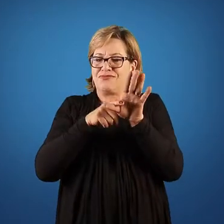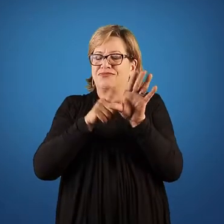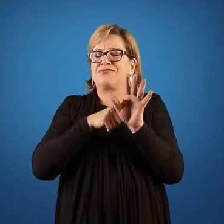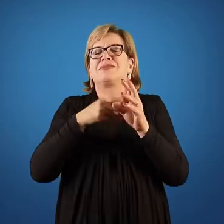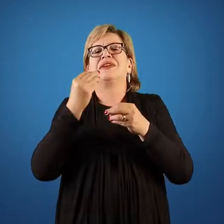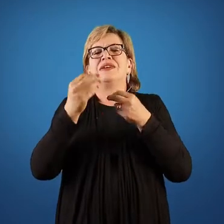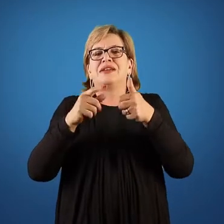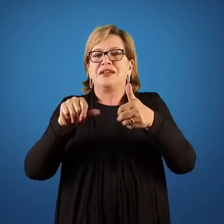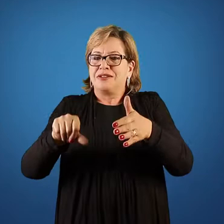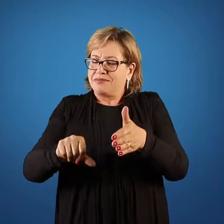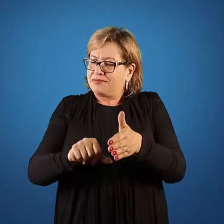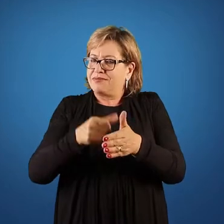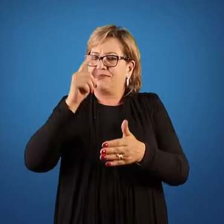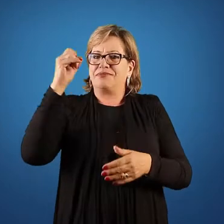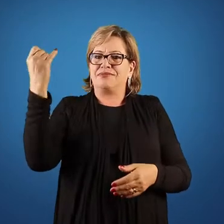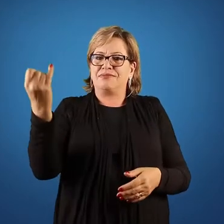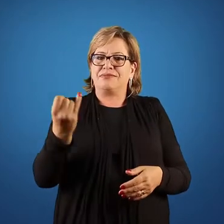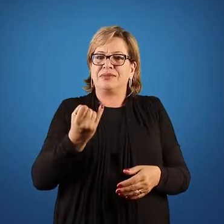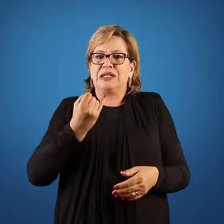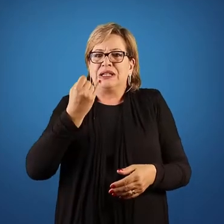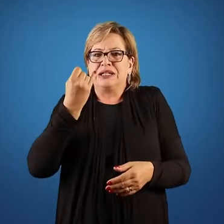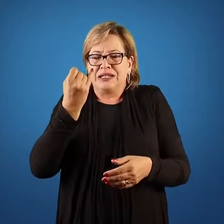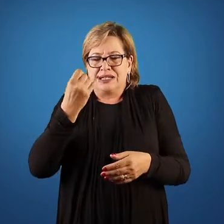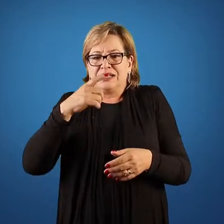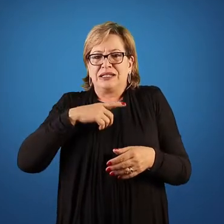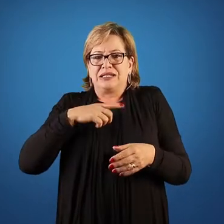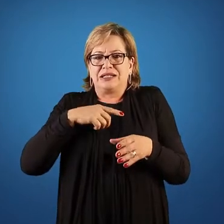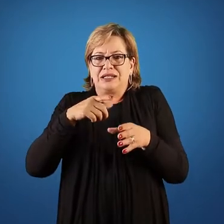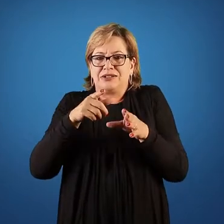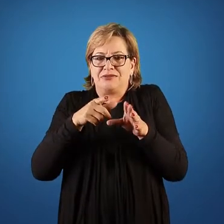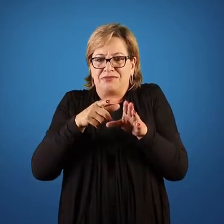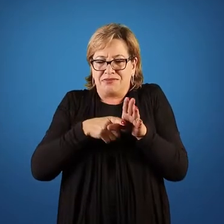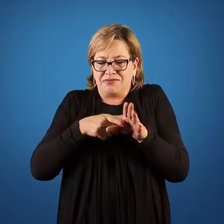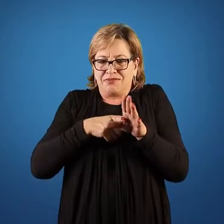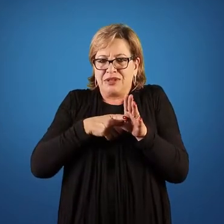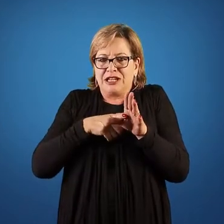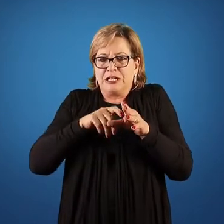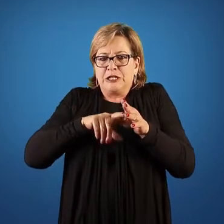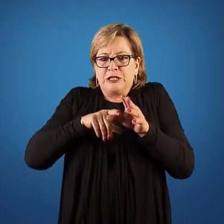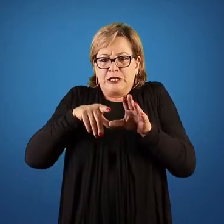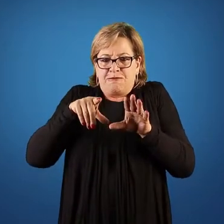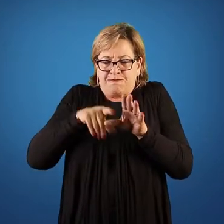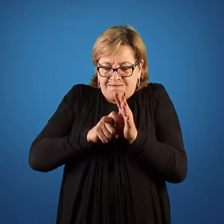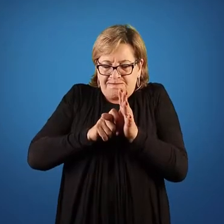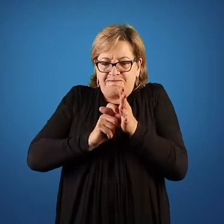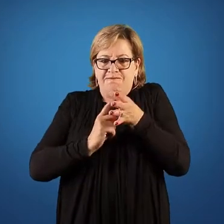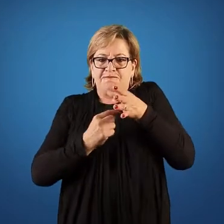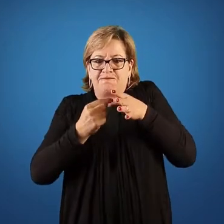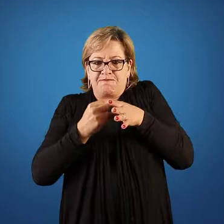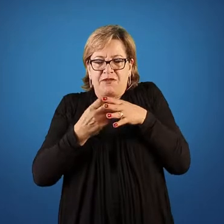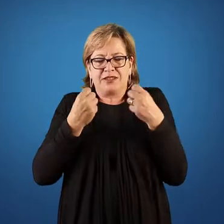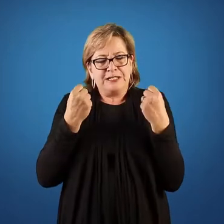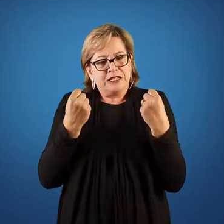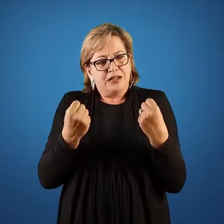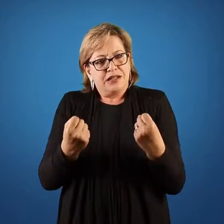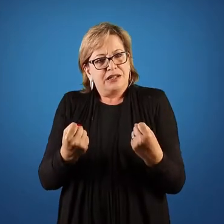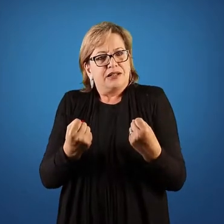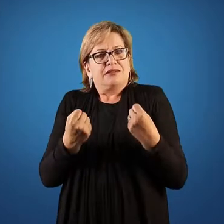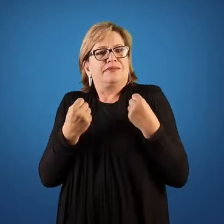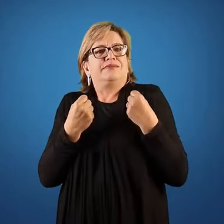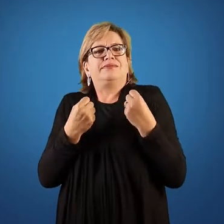primeiro, né, é importante estar com o tecido firme entre os pés, né, o peso do corpo